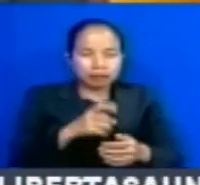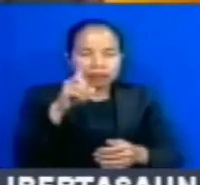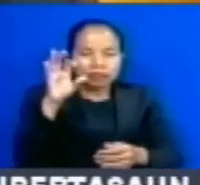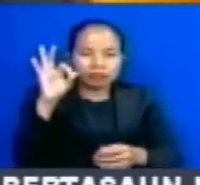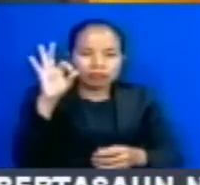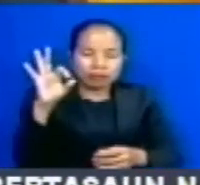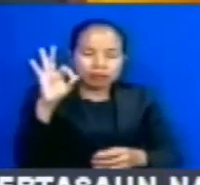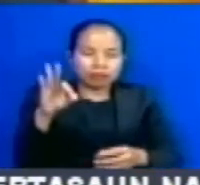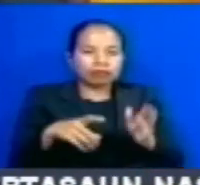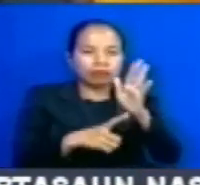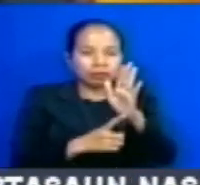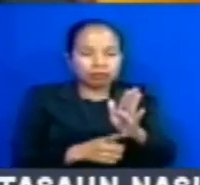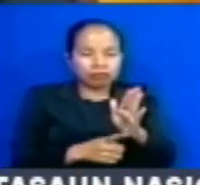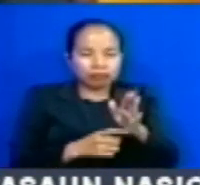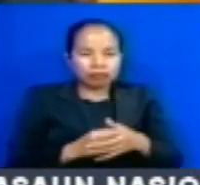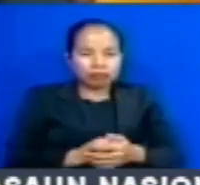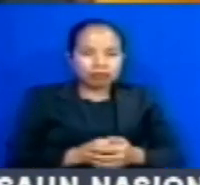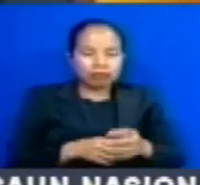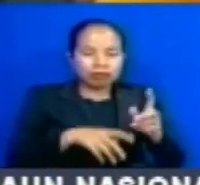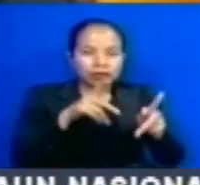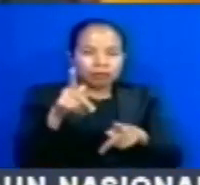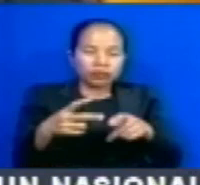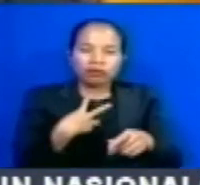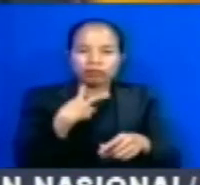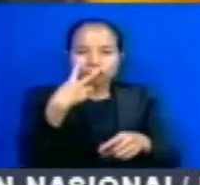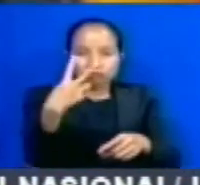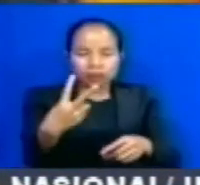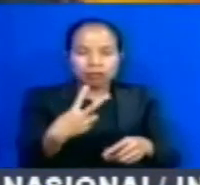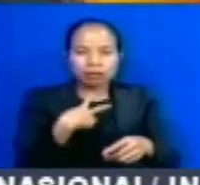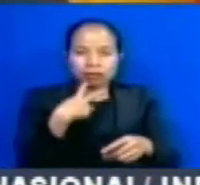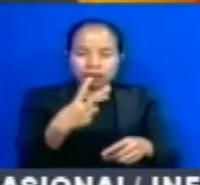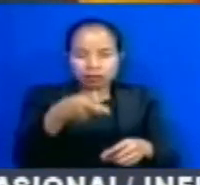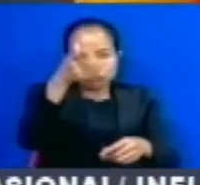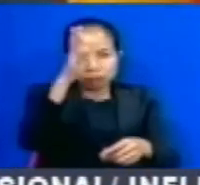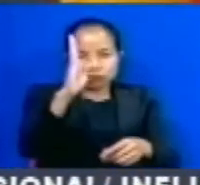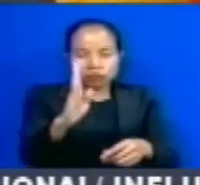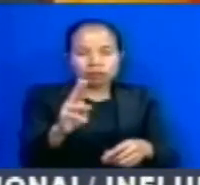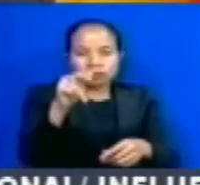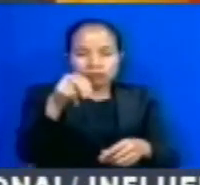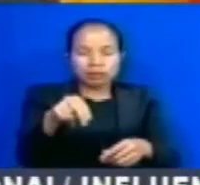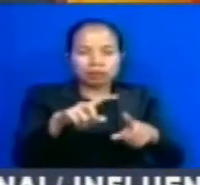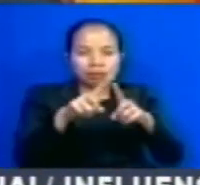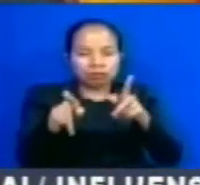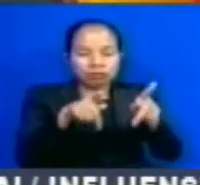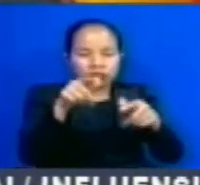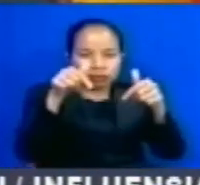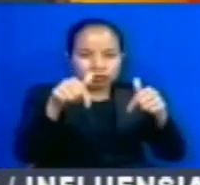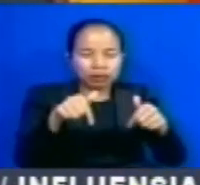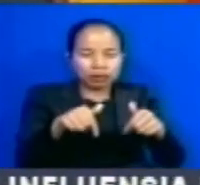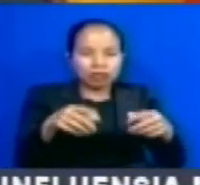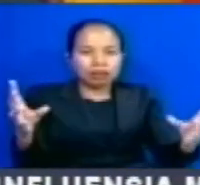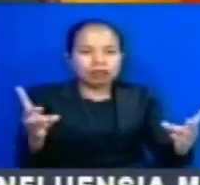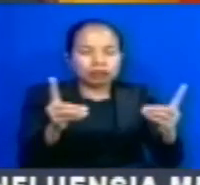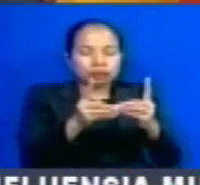1999 aturu kata o gunialiame liang maromak nian maski povo inane asus asoro